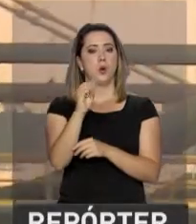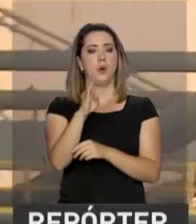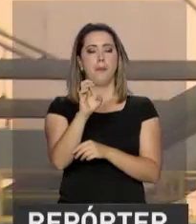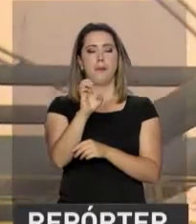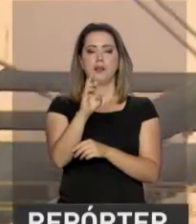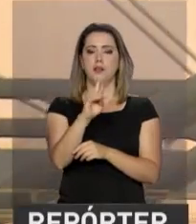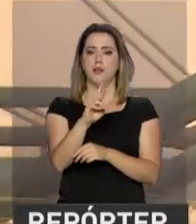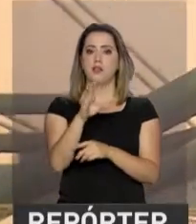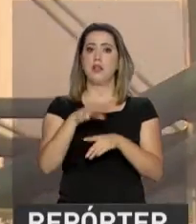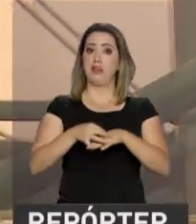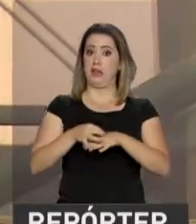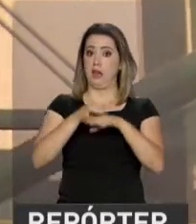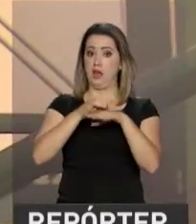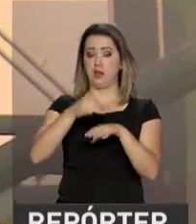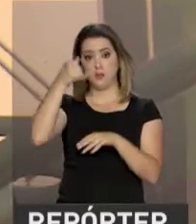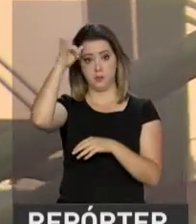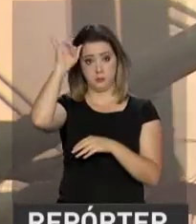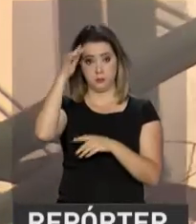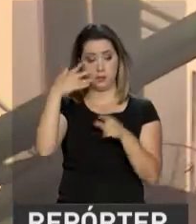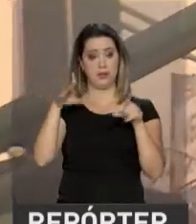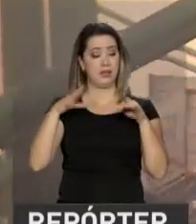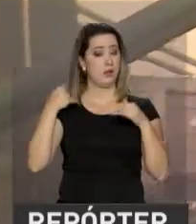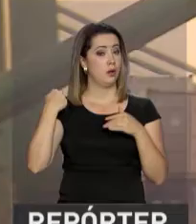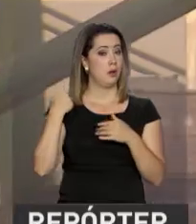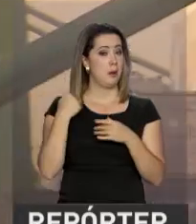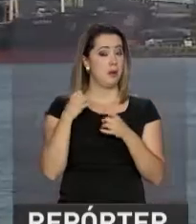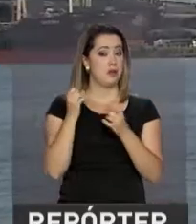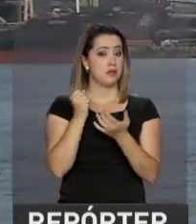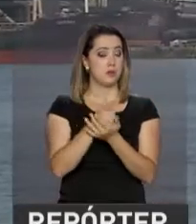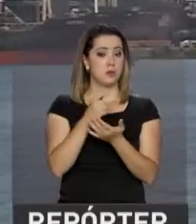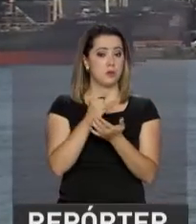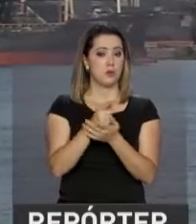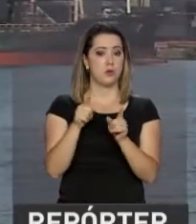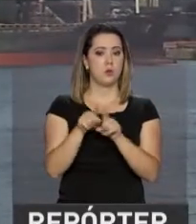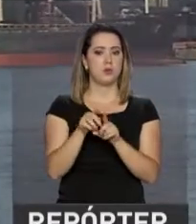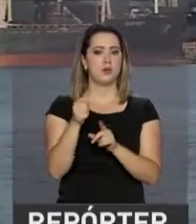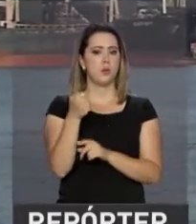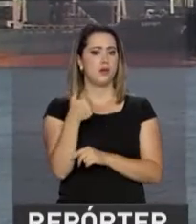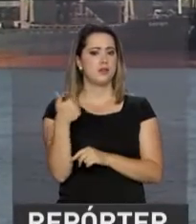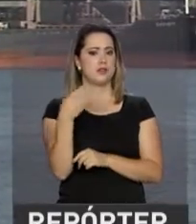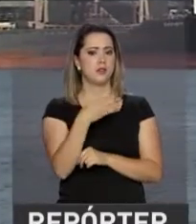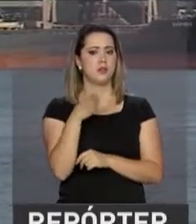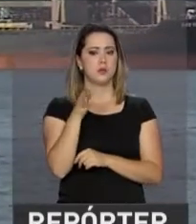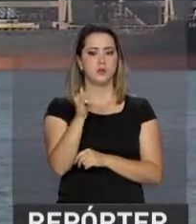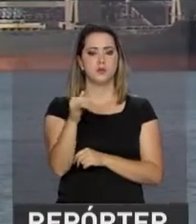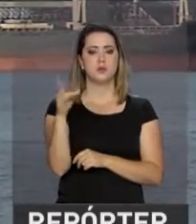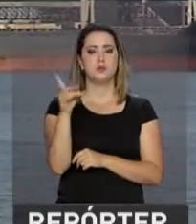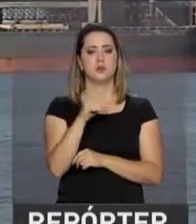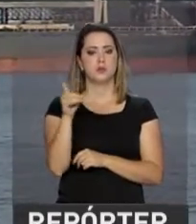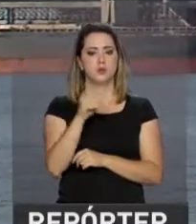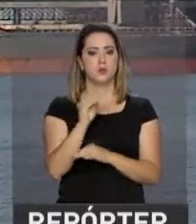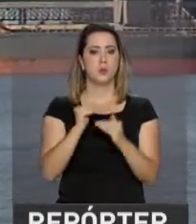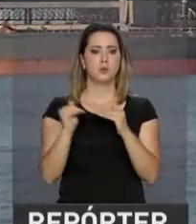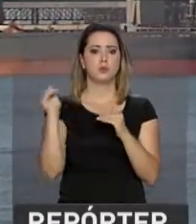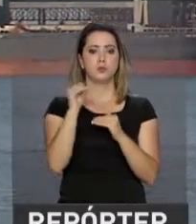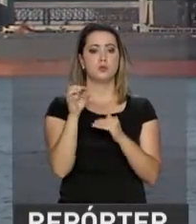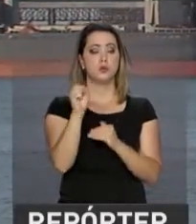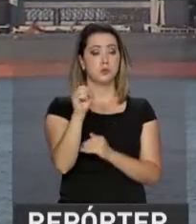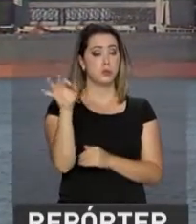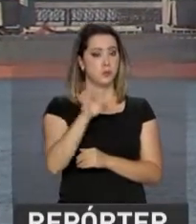bovina. Já as importações totalizaram quase 14 bilhões de dólares, um aumento de 8% em relação